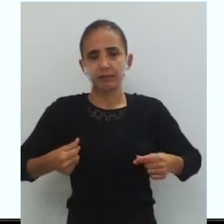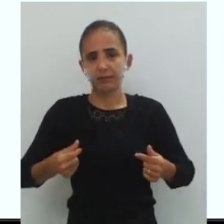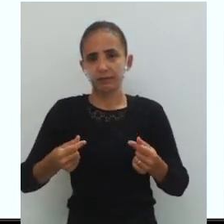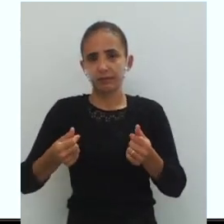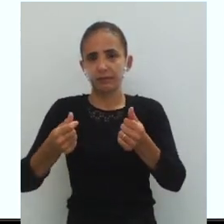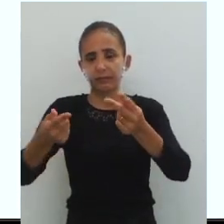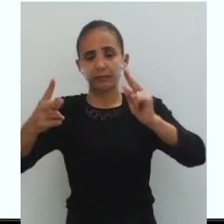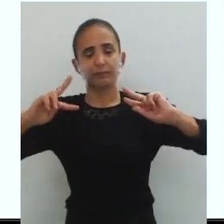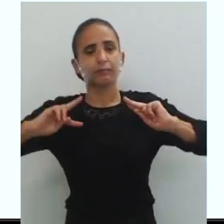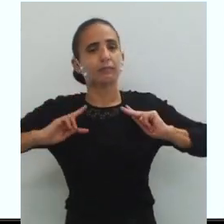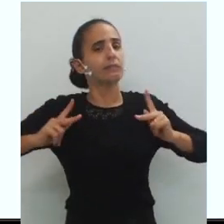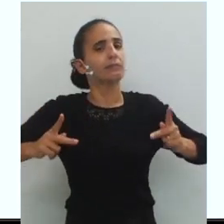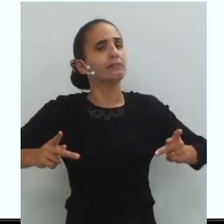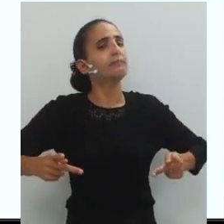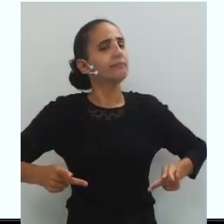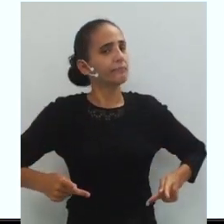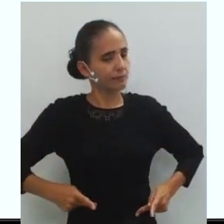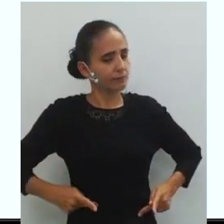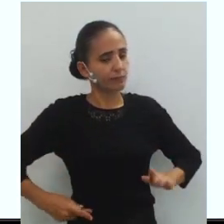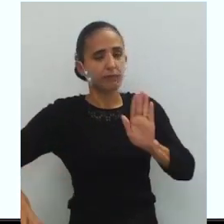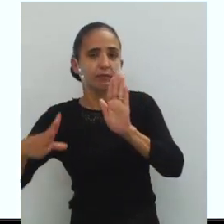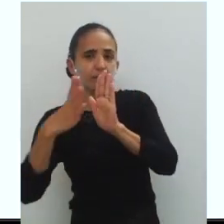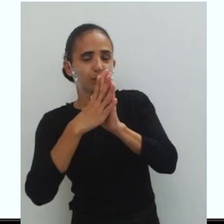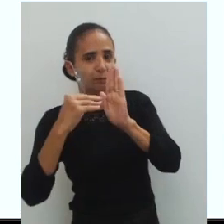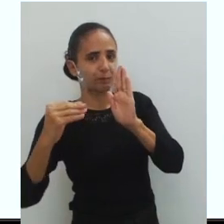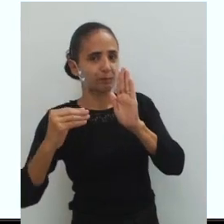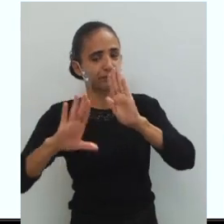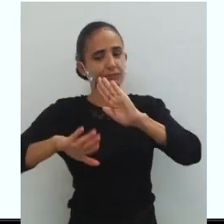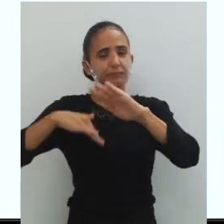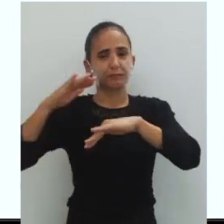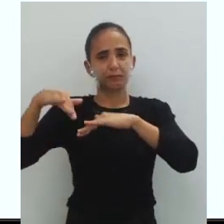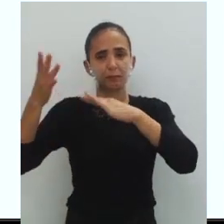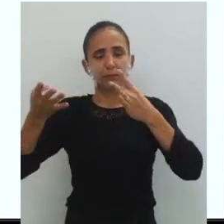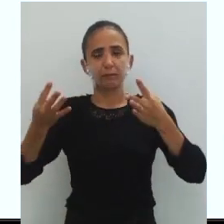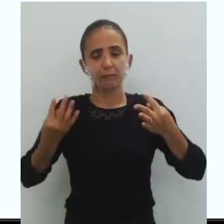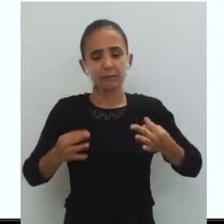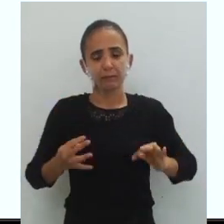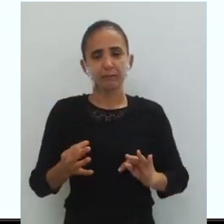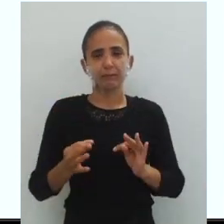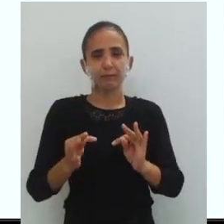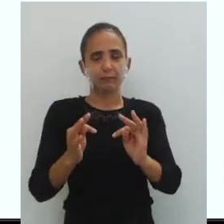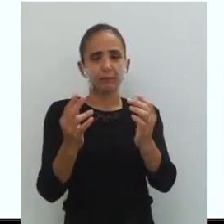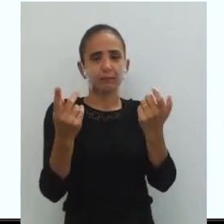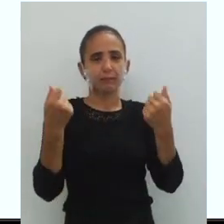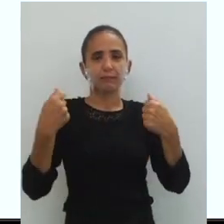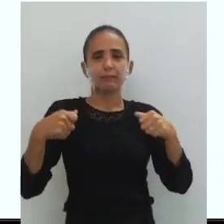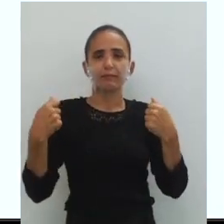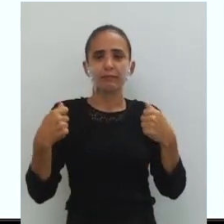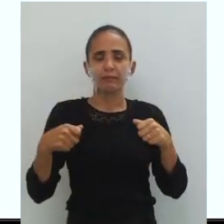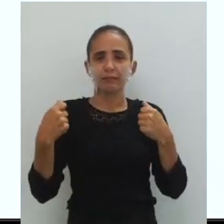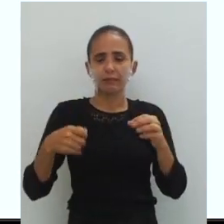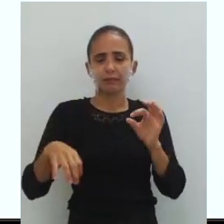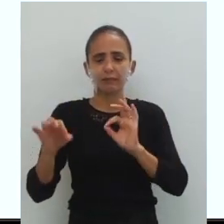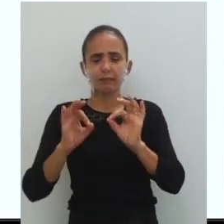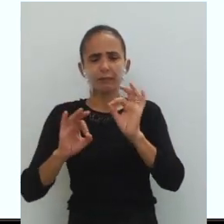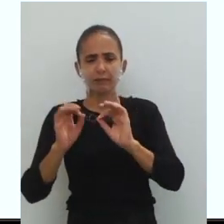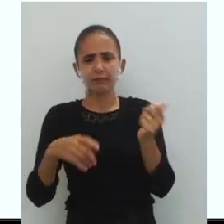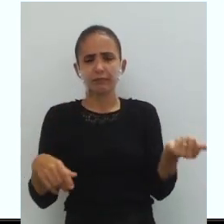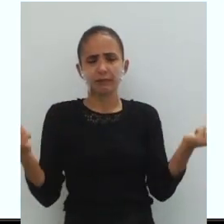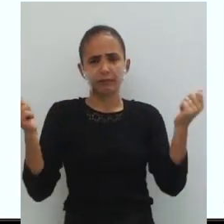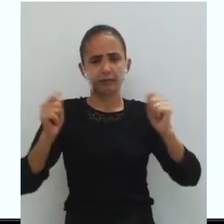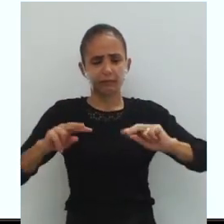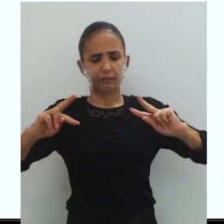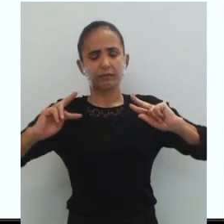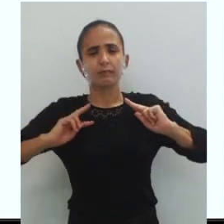capital humano. Quando eu falo sobre modelos de difusão tecnológica, é necessário ter a existência de